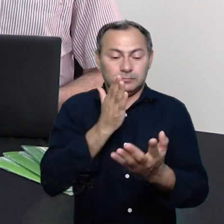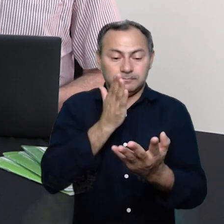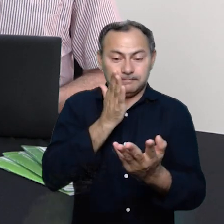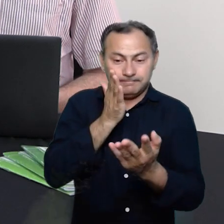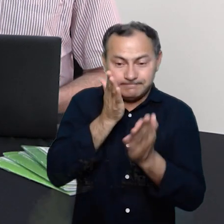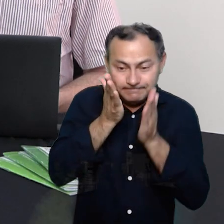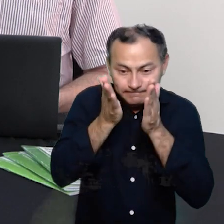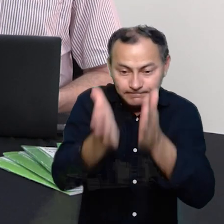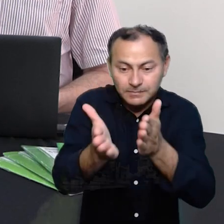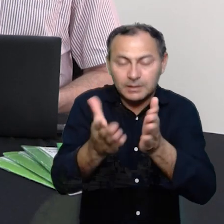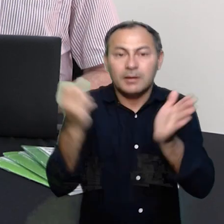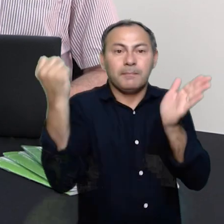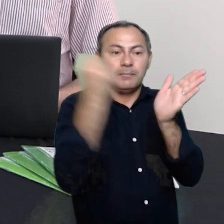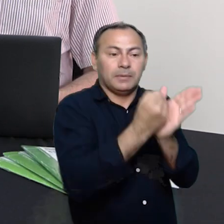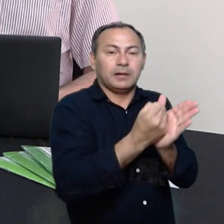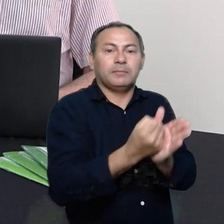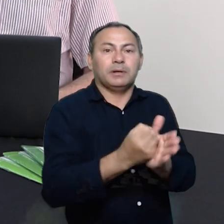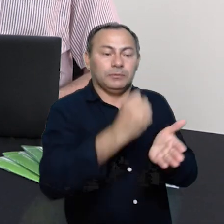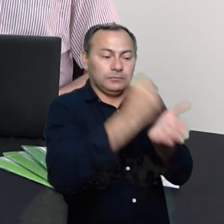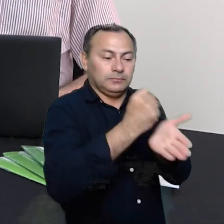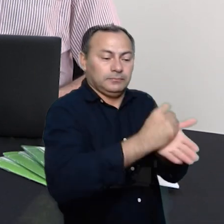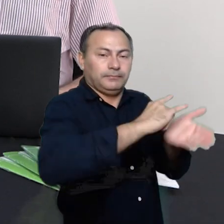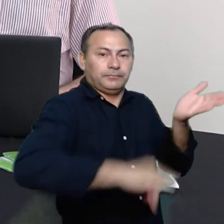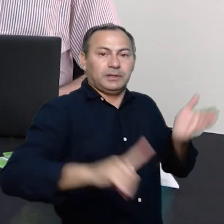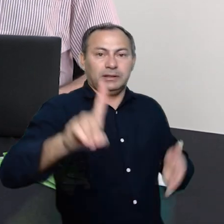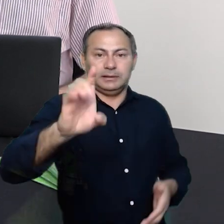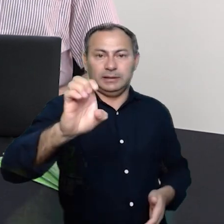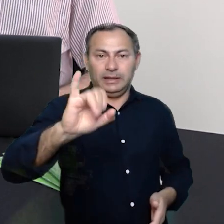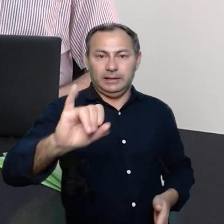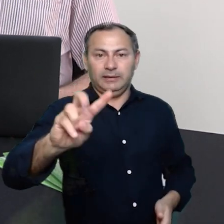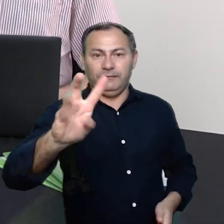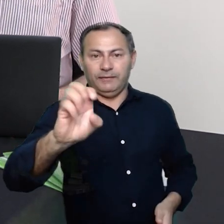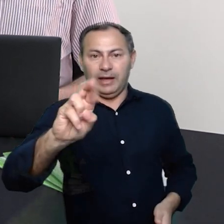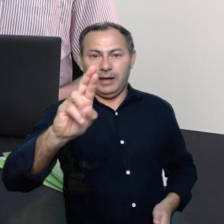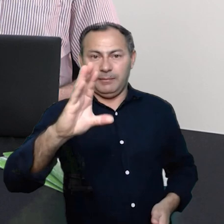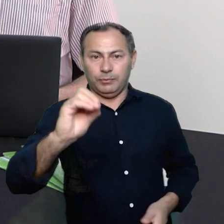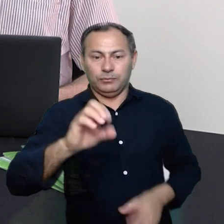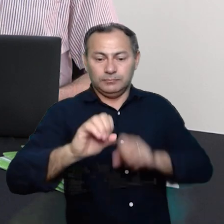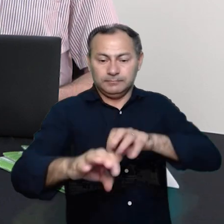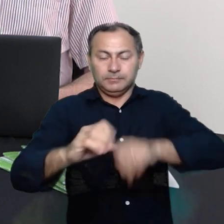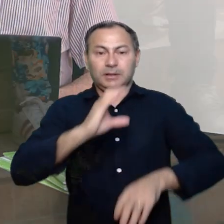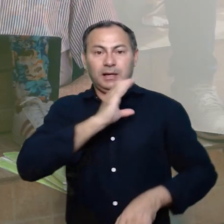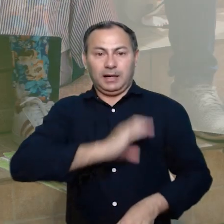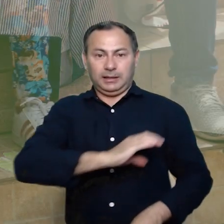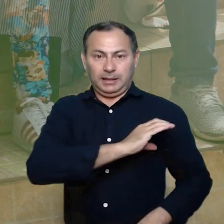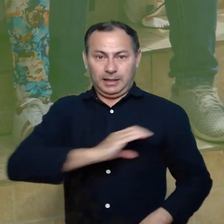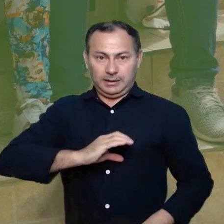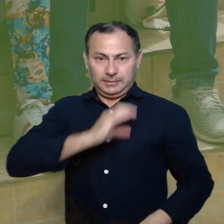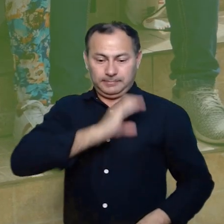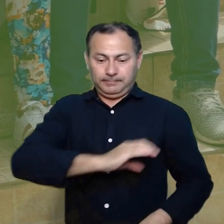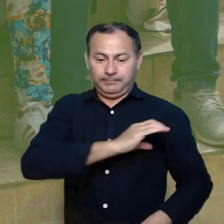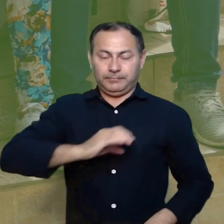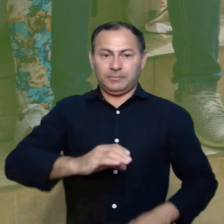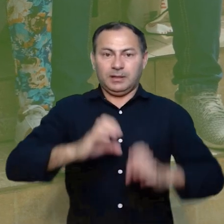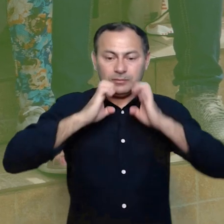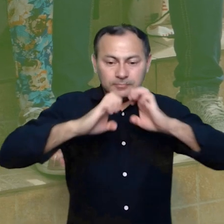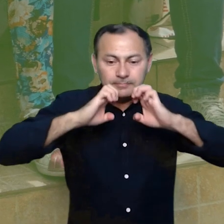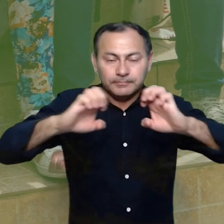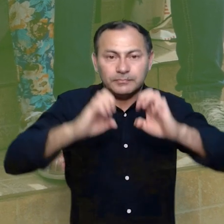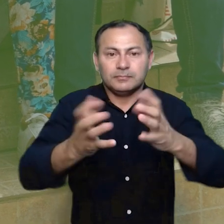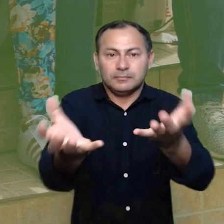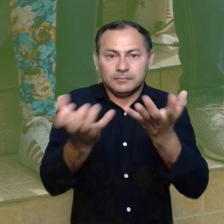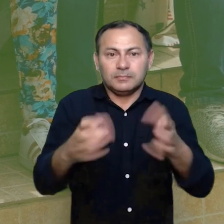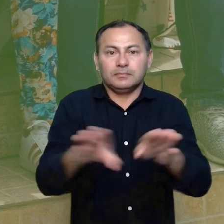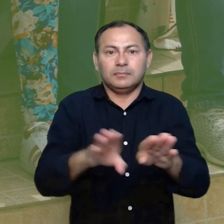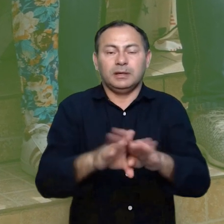foi muito marcada pela Dei Verbum é a catequese. Então, a catequese e a evangelização, elas requerem